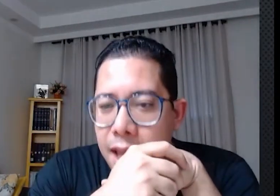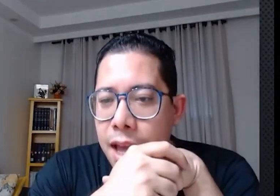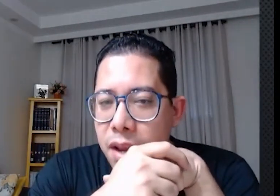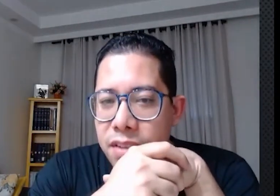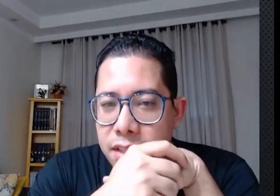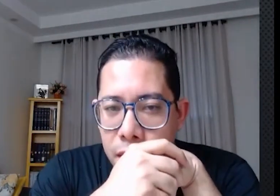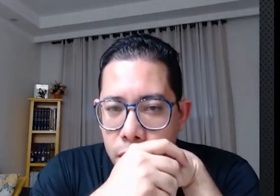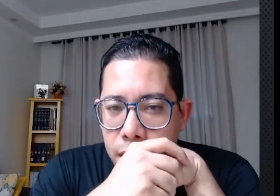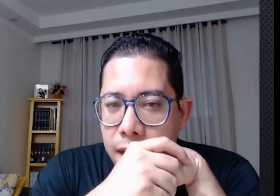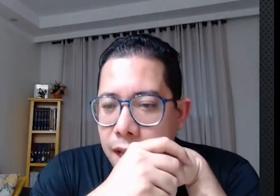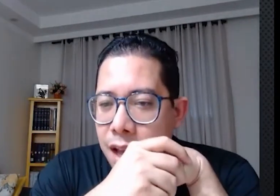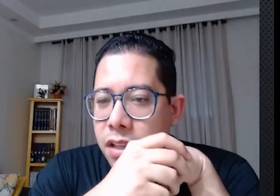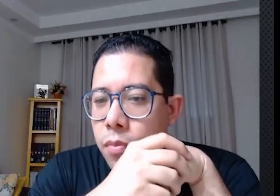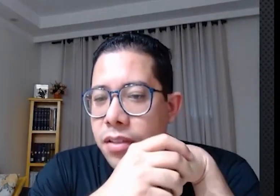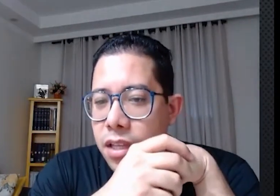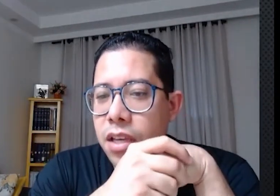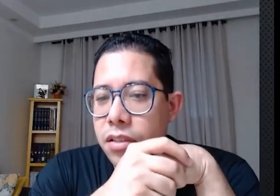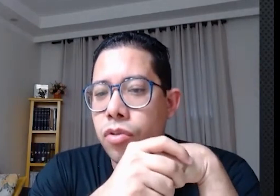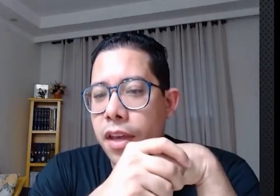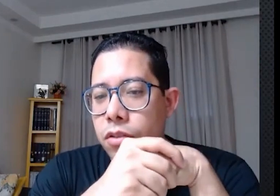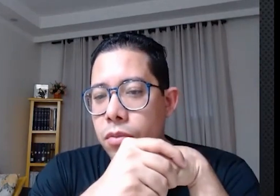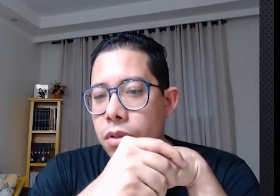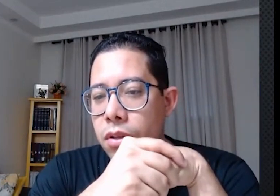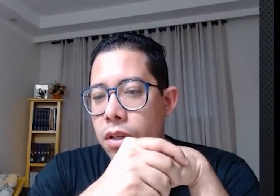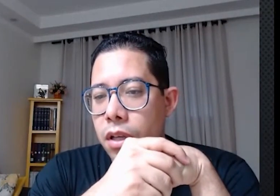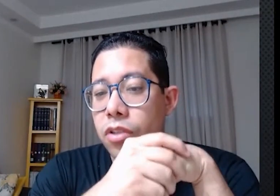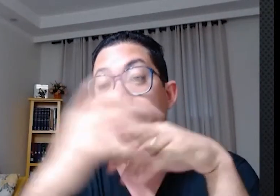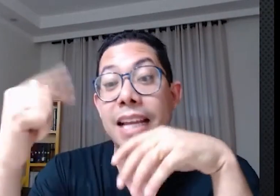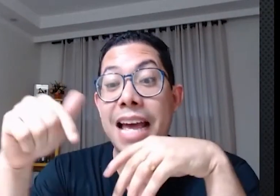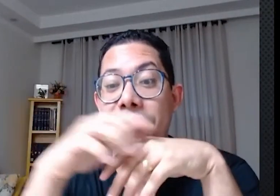né? É a previsão da vinda do Messias, isso mesmo.